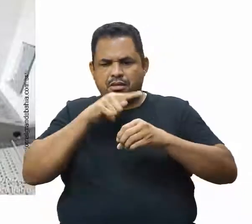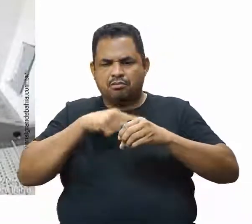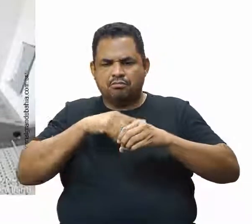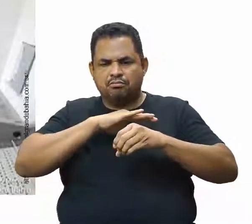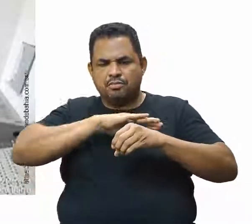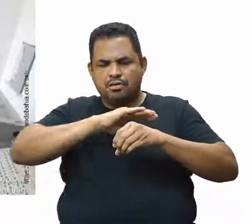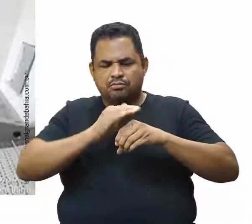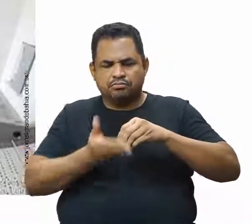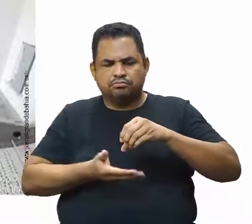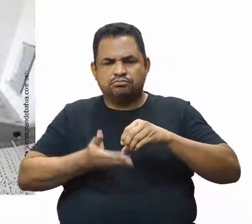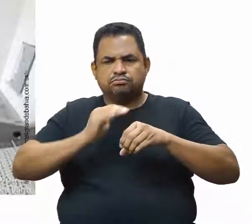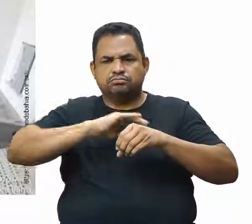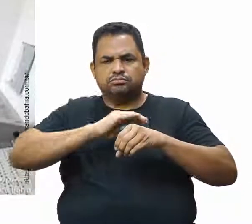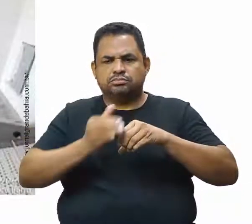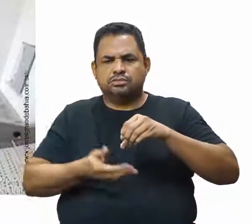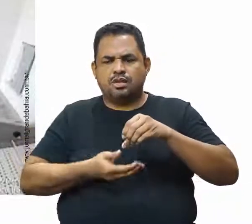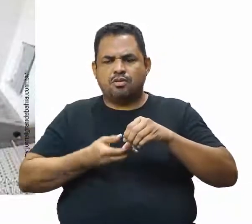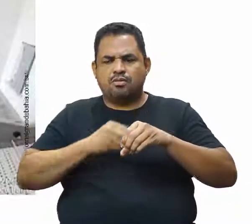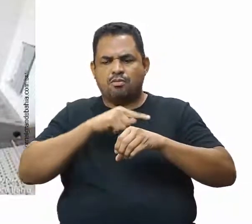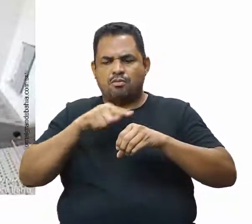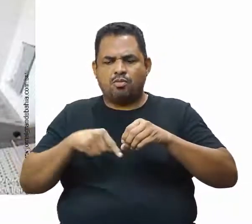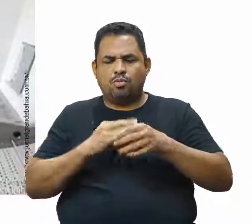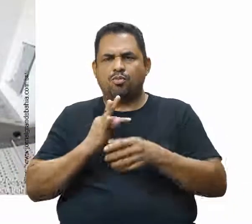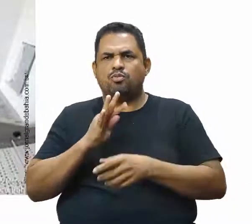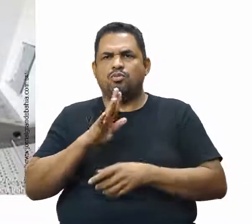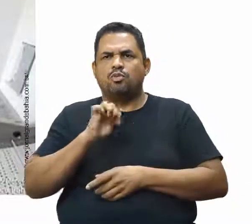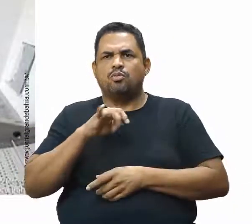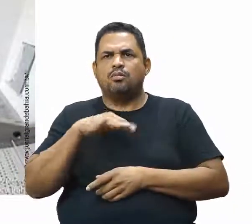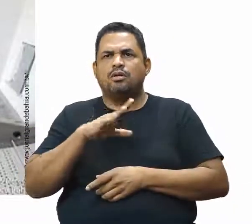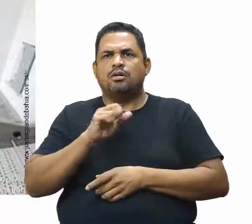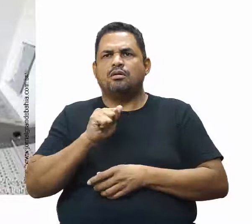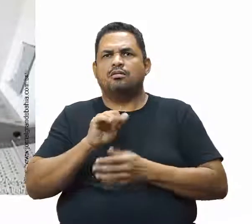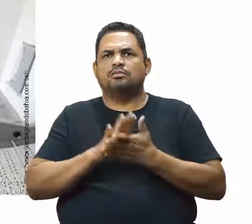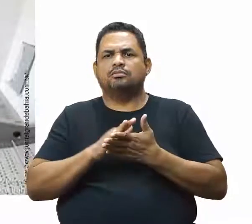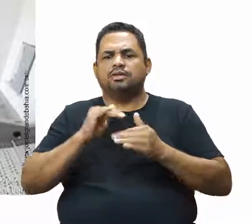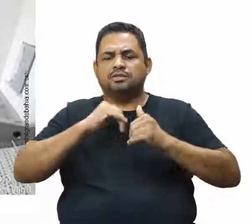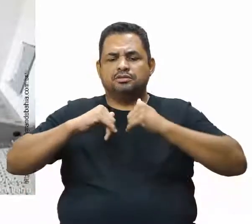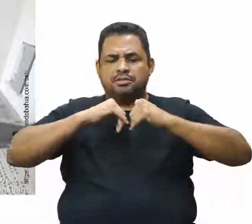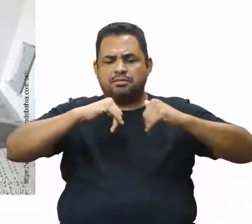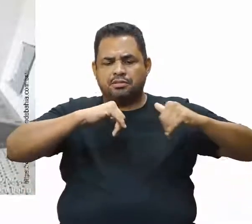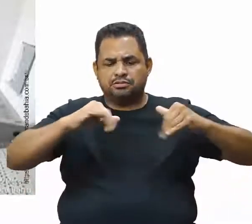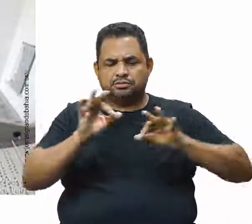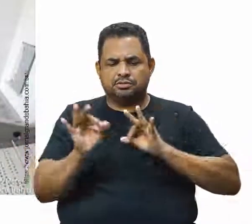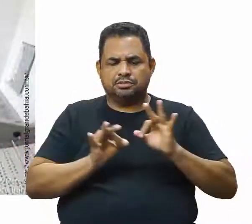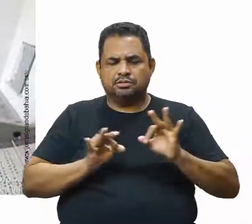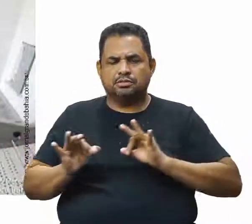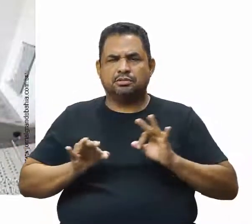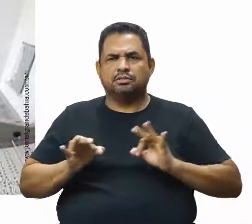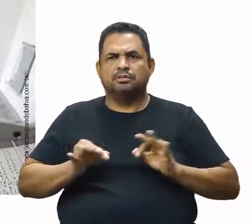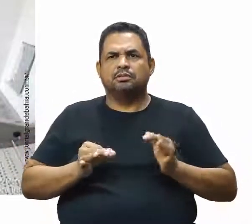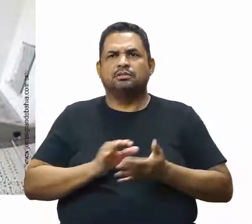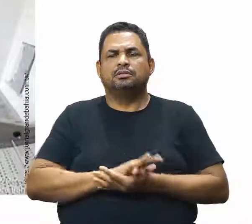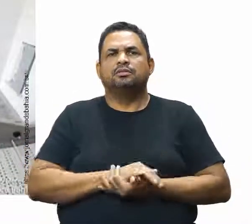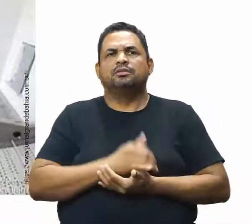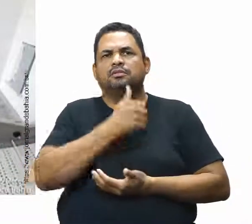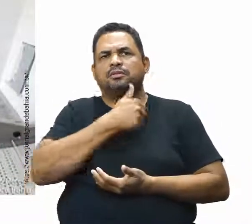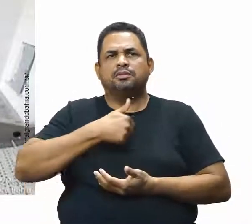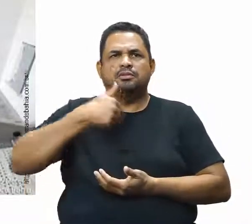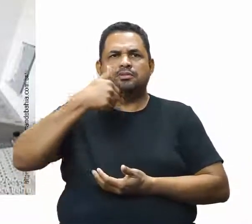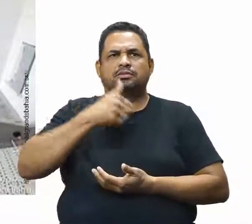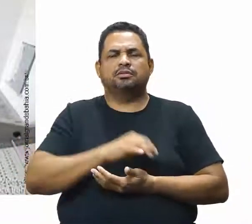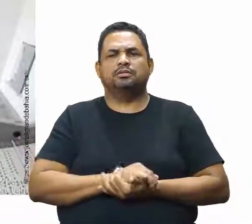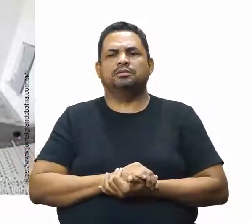existe uma cápsula do tucumã que alguns apresentam e outros não. Então é separação, organização,